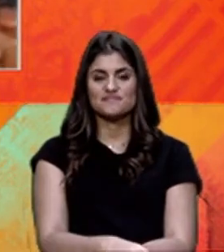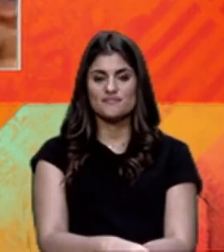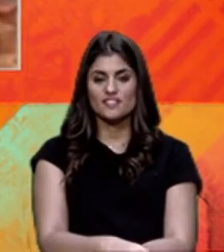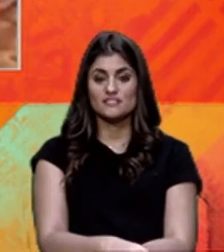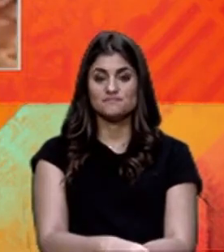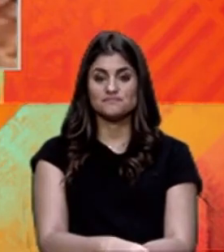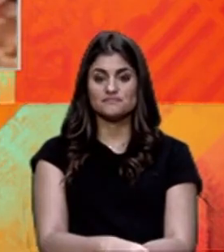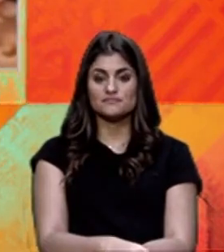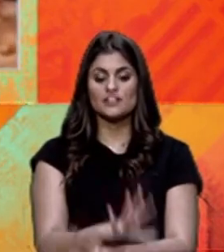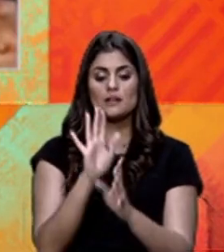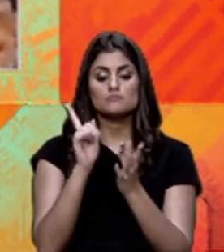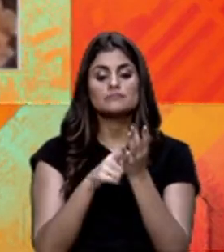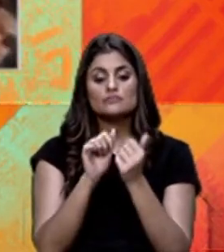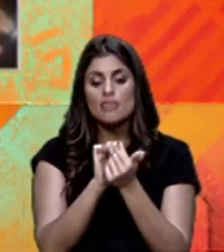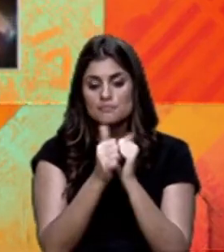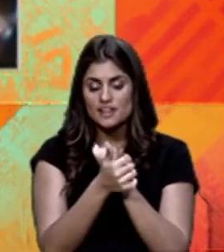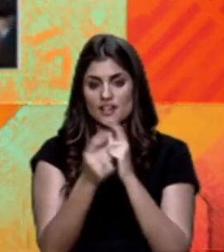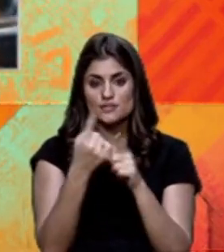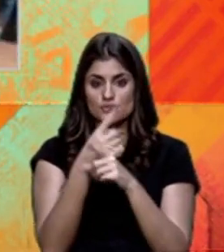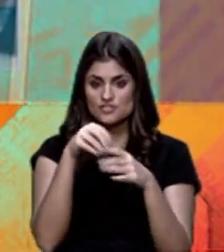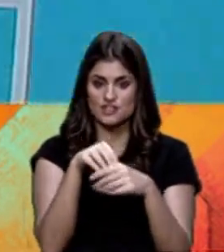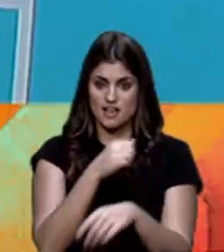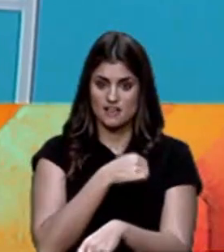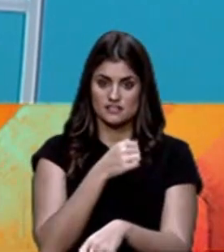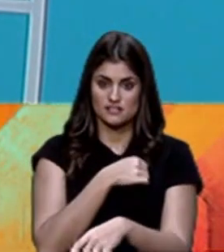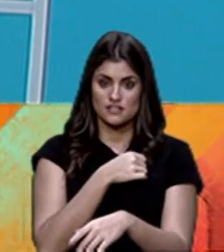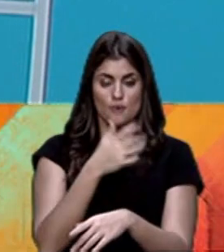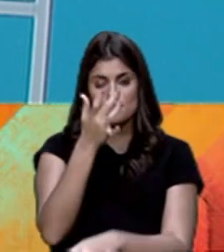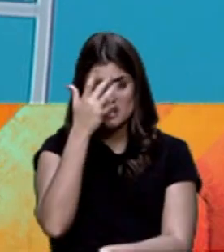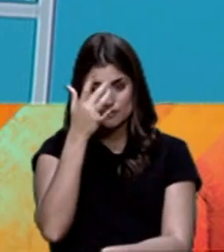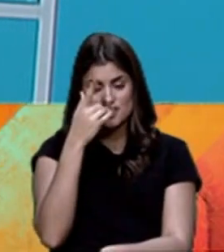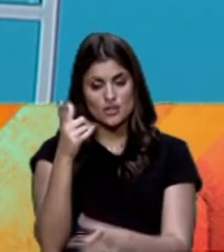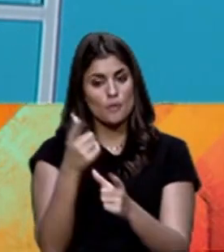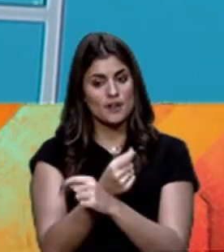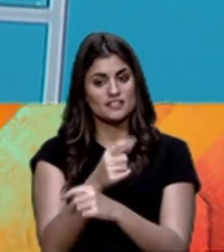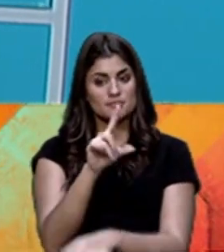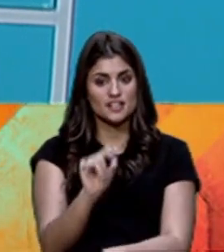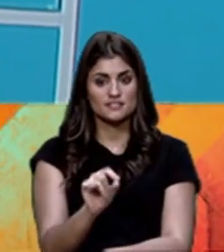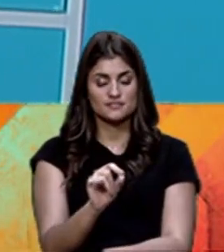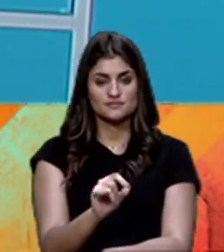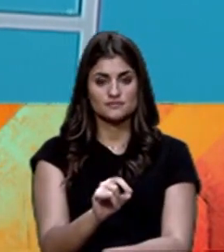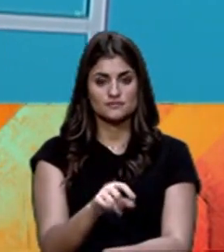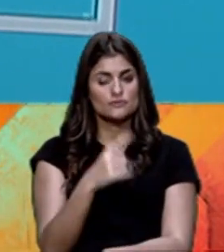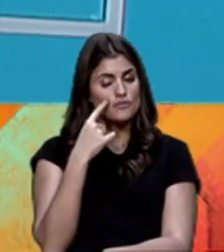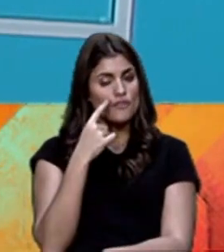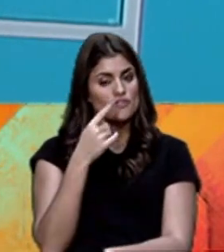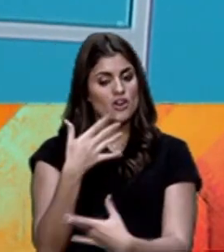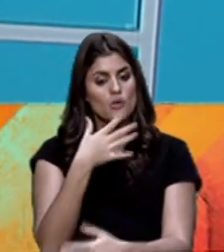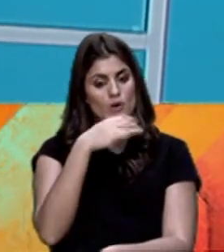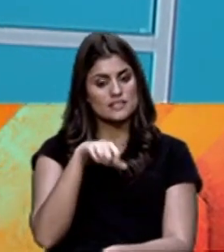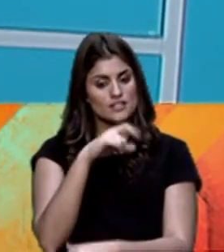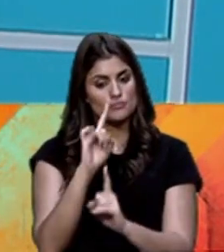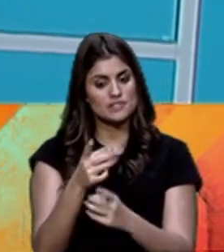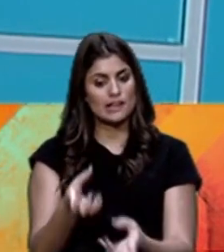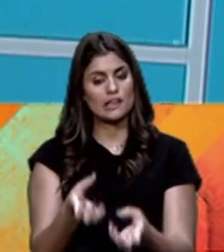Claro, e portanto há que adaptar ao que temos em casa, não é? Ou então há aquilo que é mais fácil comprar. Deixa lá ver se o azeite está a começar a